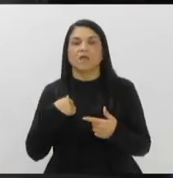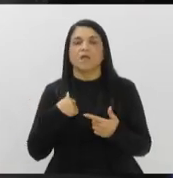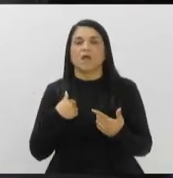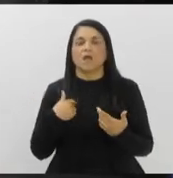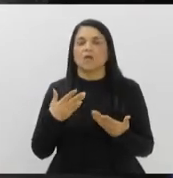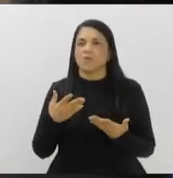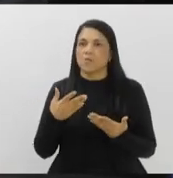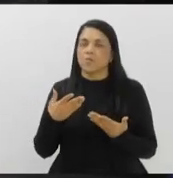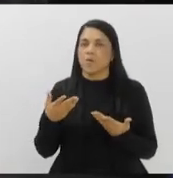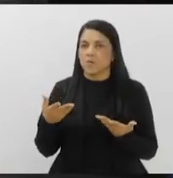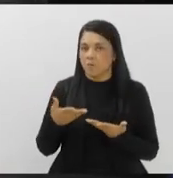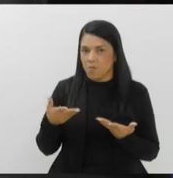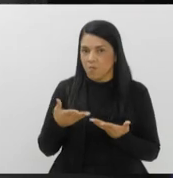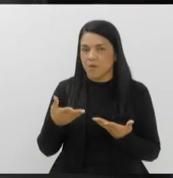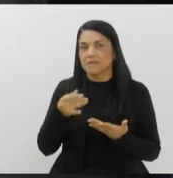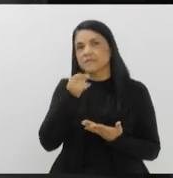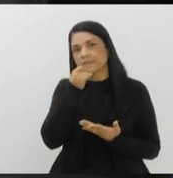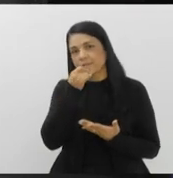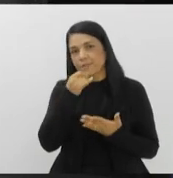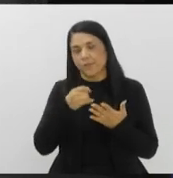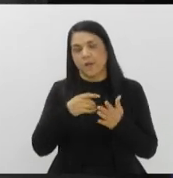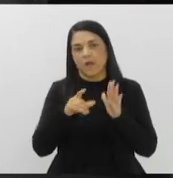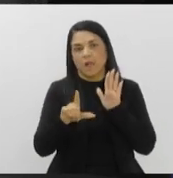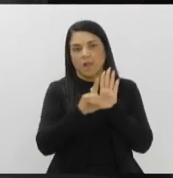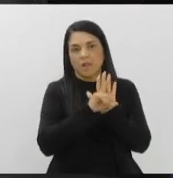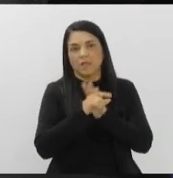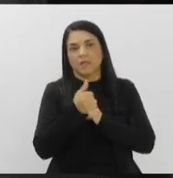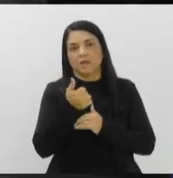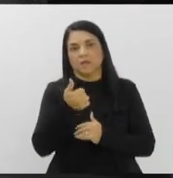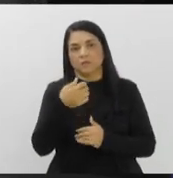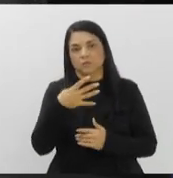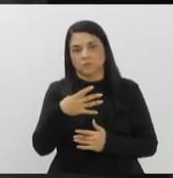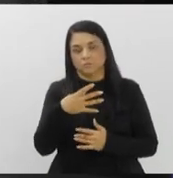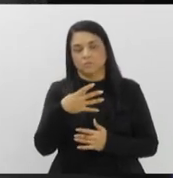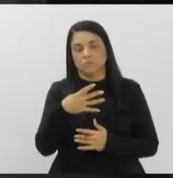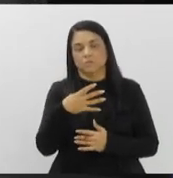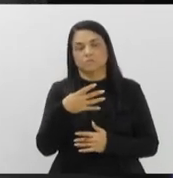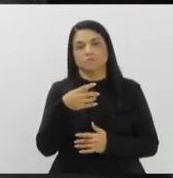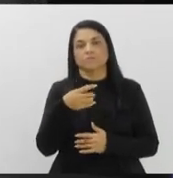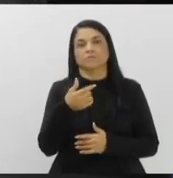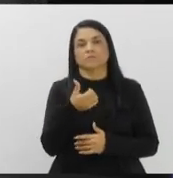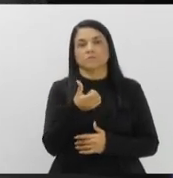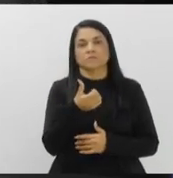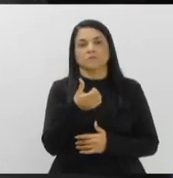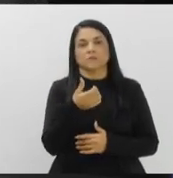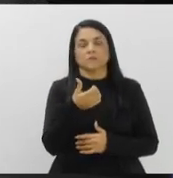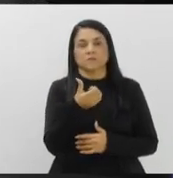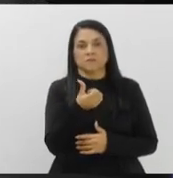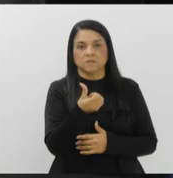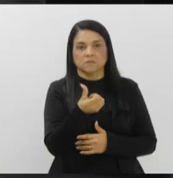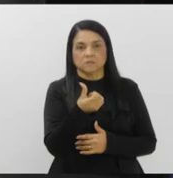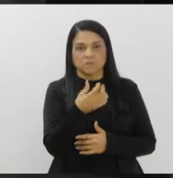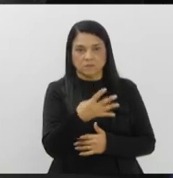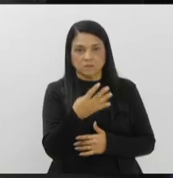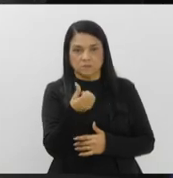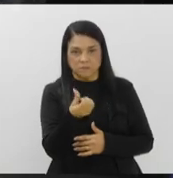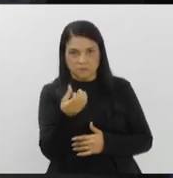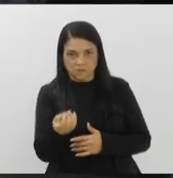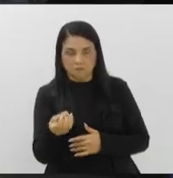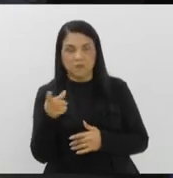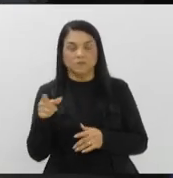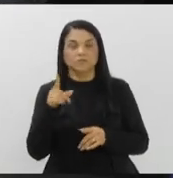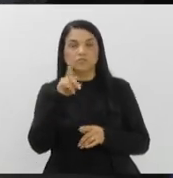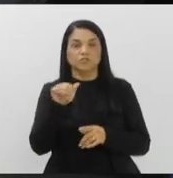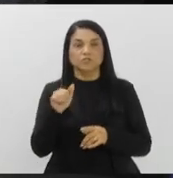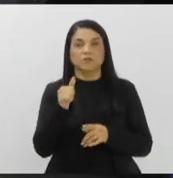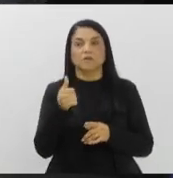de trazer, porque a Lei 14.660... eu não poderia deixar de dizer, é de 23 de agosto de